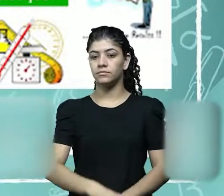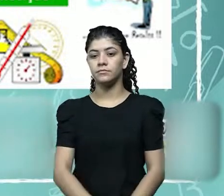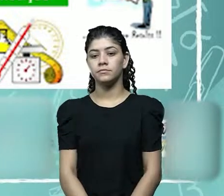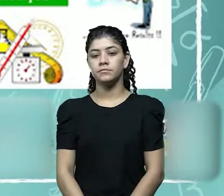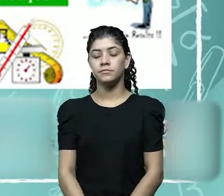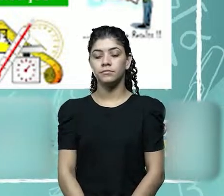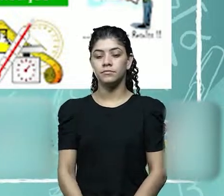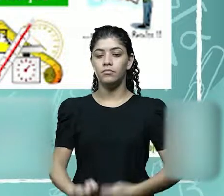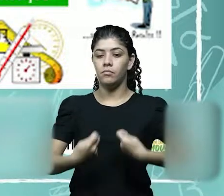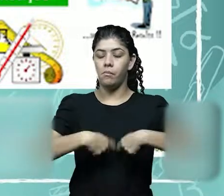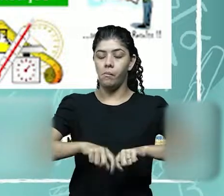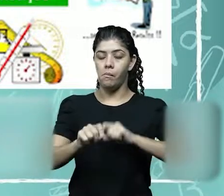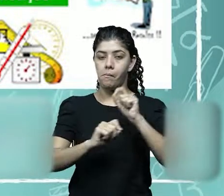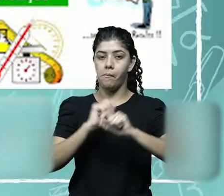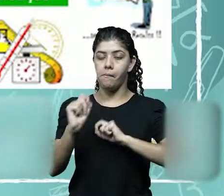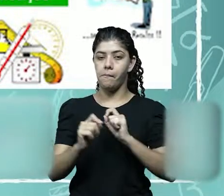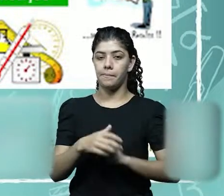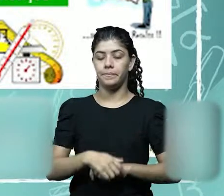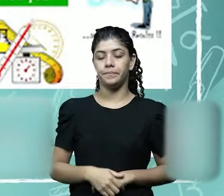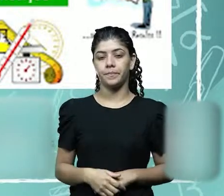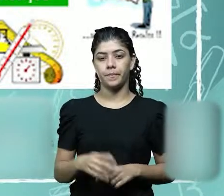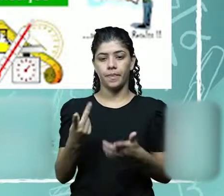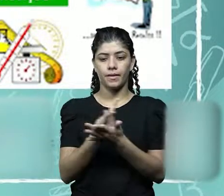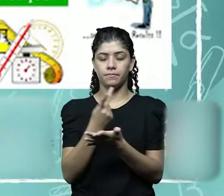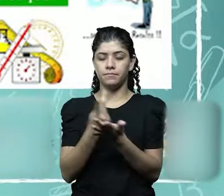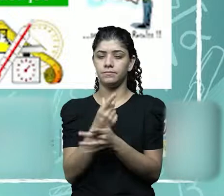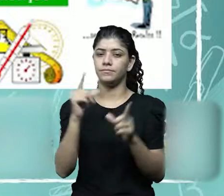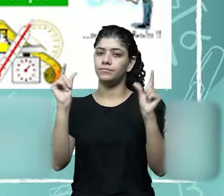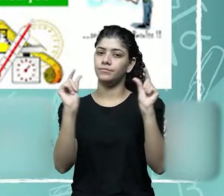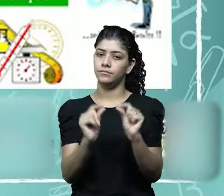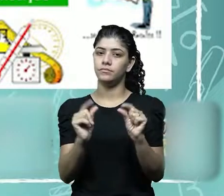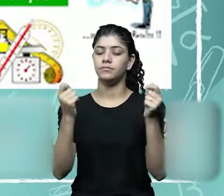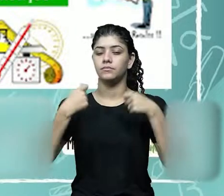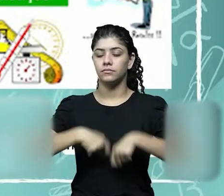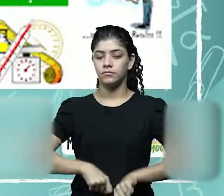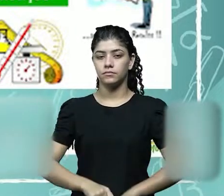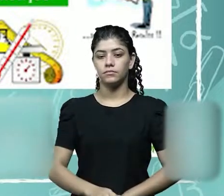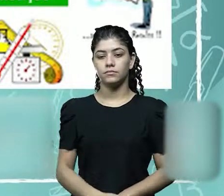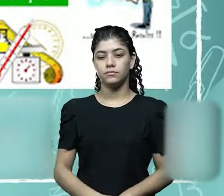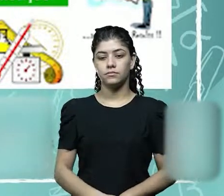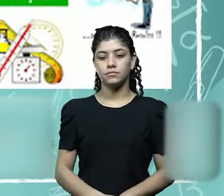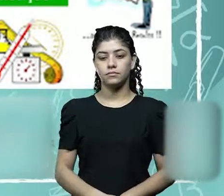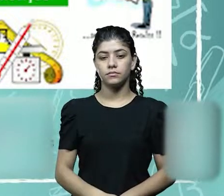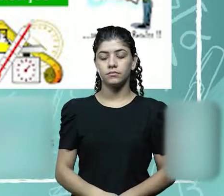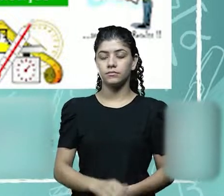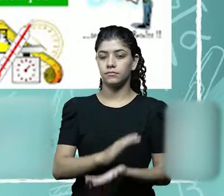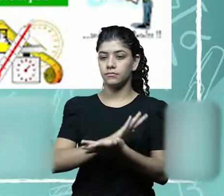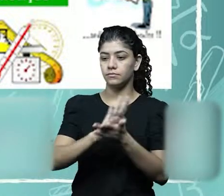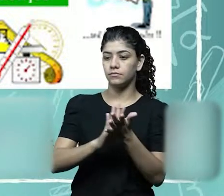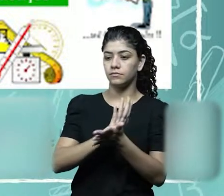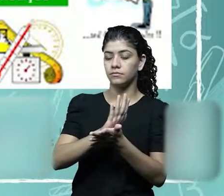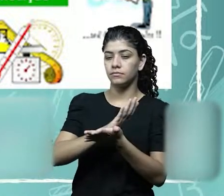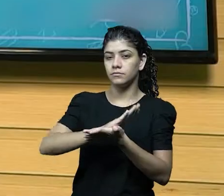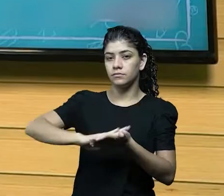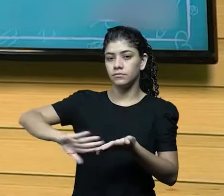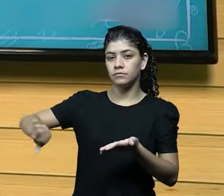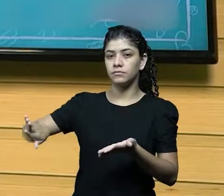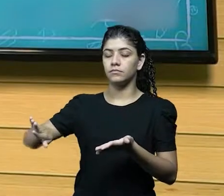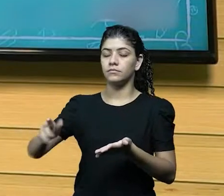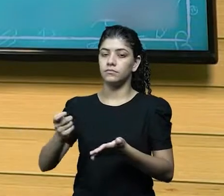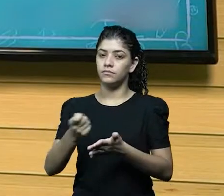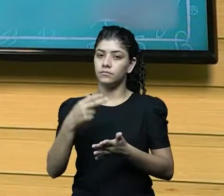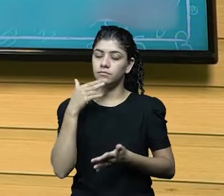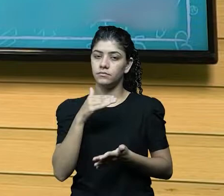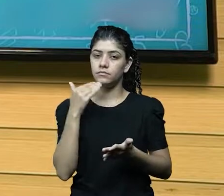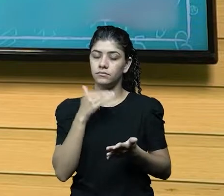tem que ser com o menor erro possível. A gente vai verificar aqui que eliminar totalmente esses erros